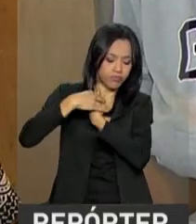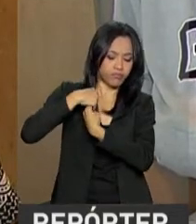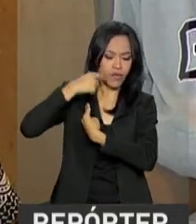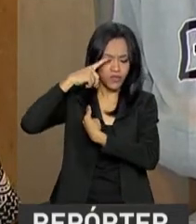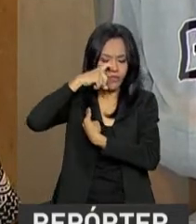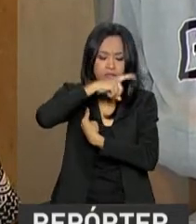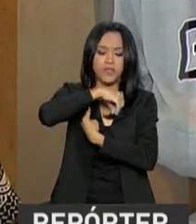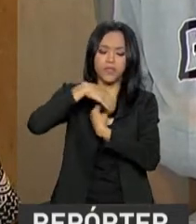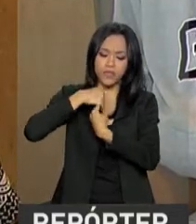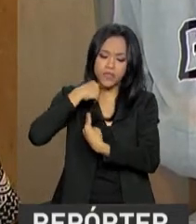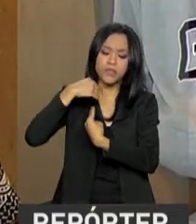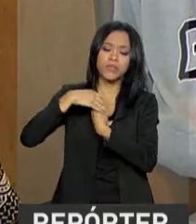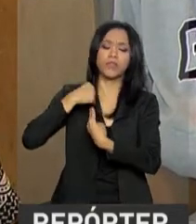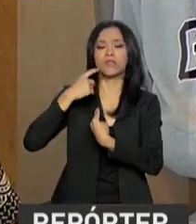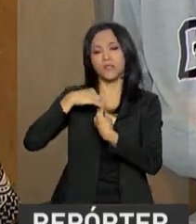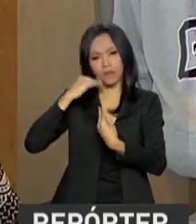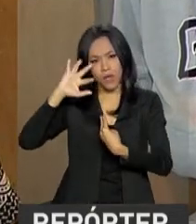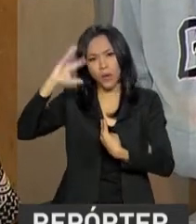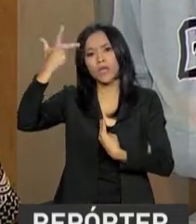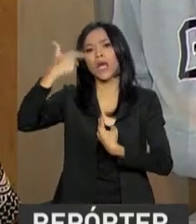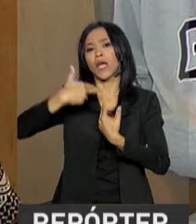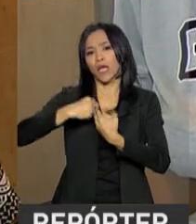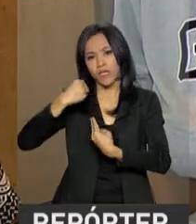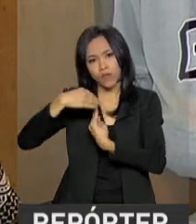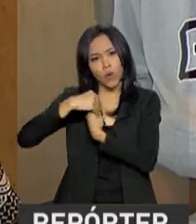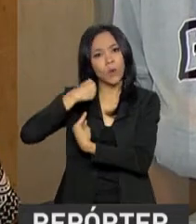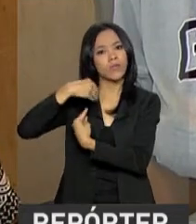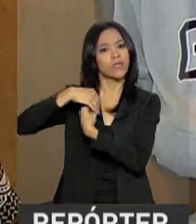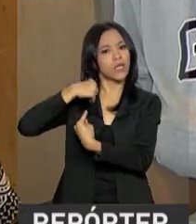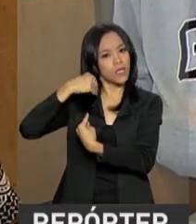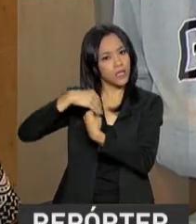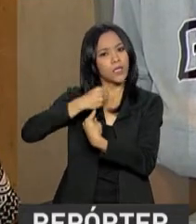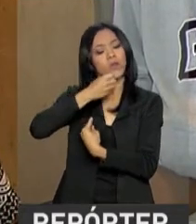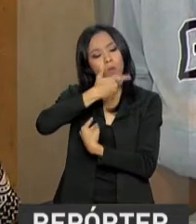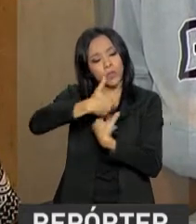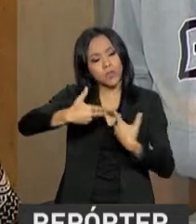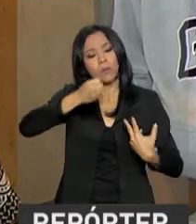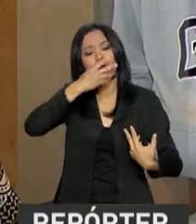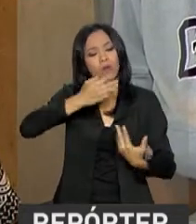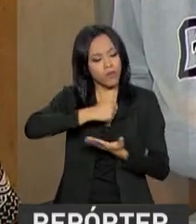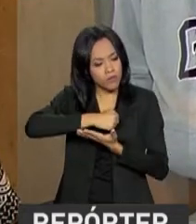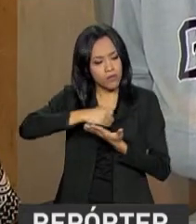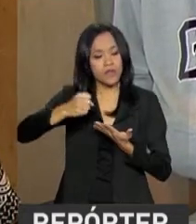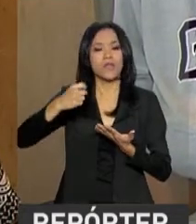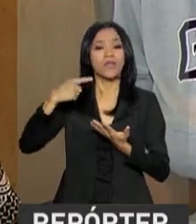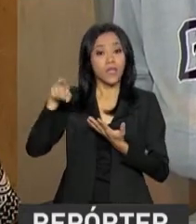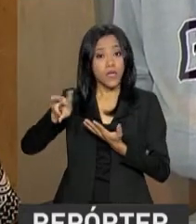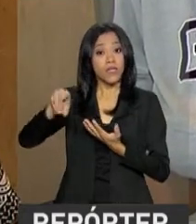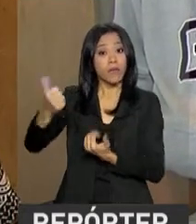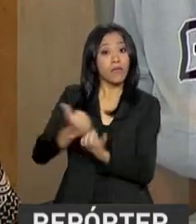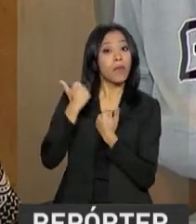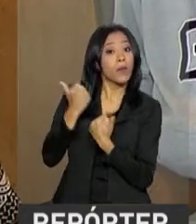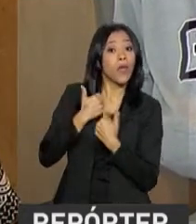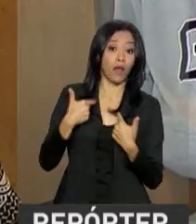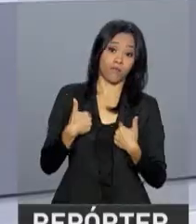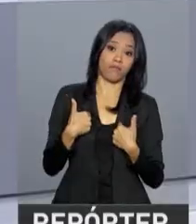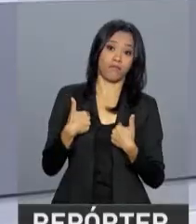boas acontecem. Eu tenho até hoje as coisas dele gravar, que as coisas boas acontecem, essa fase é difícil, que ele estava ali para me